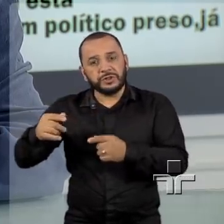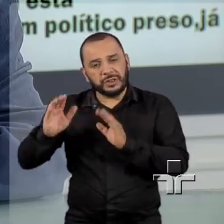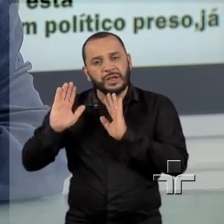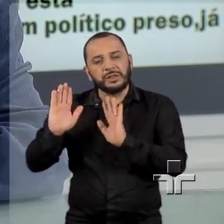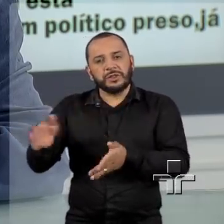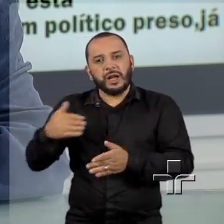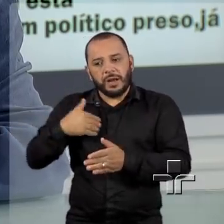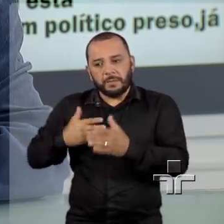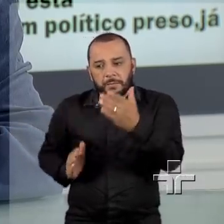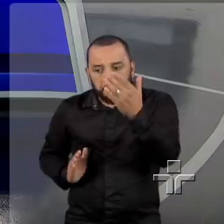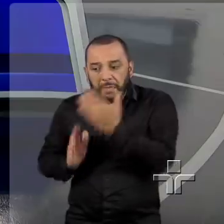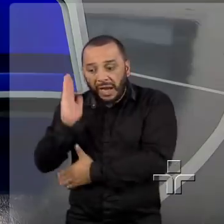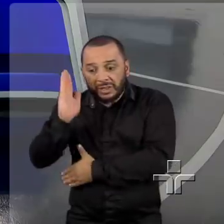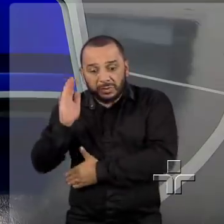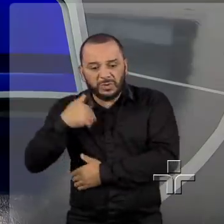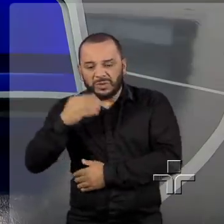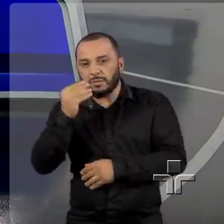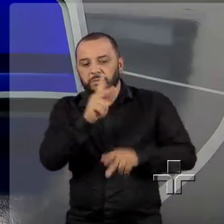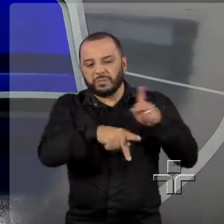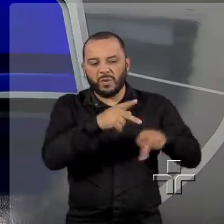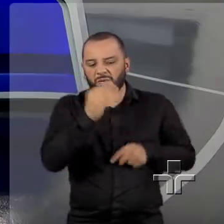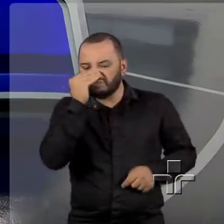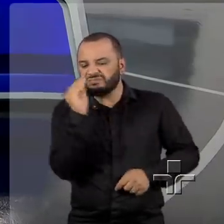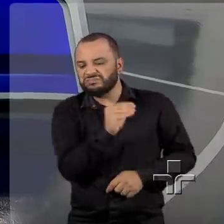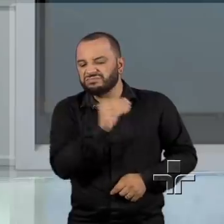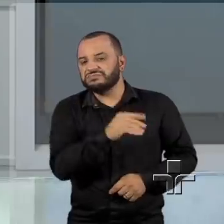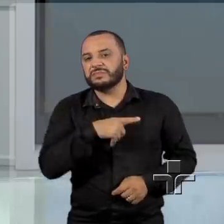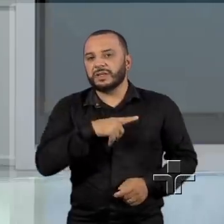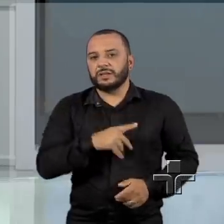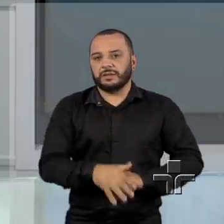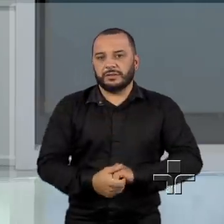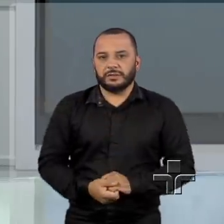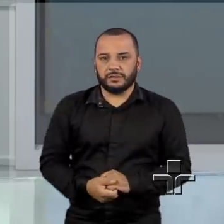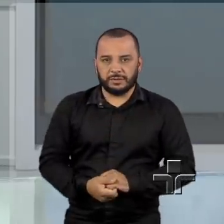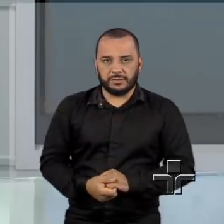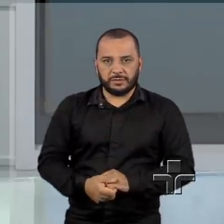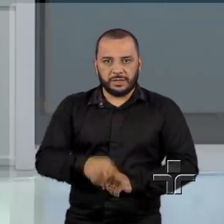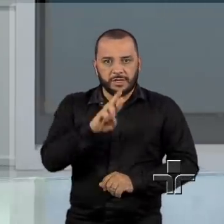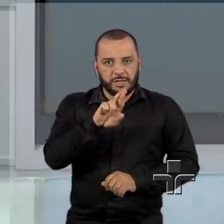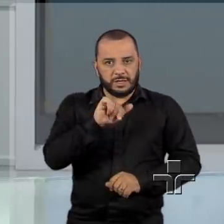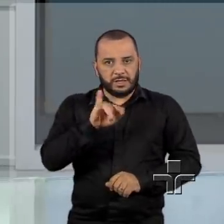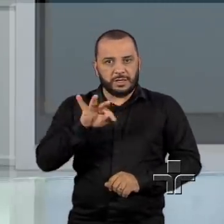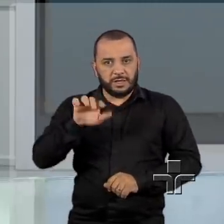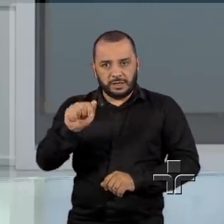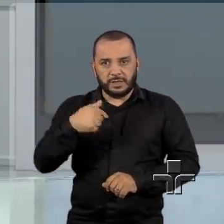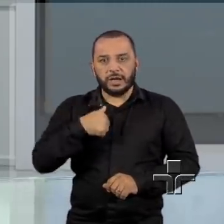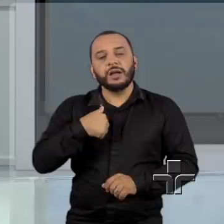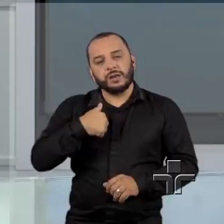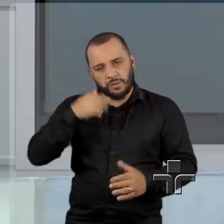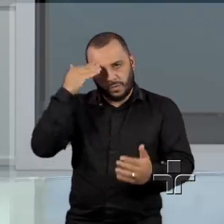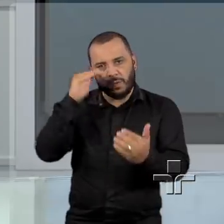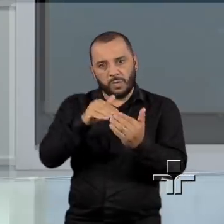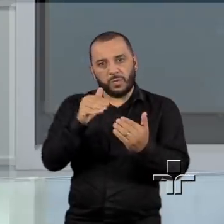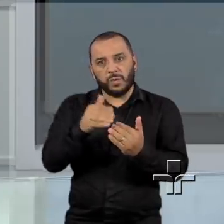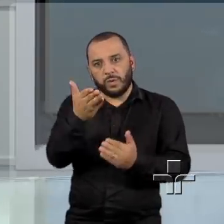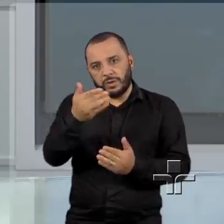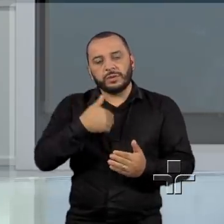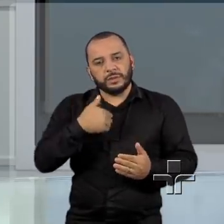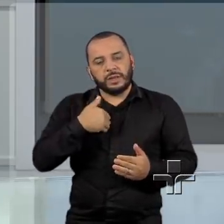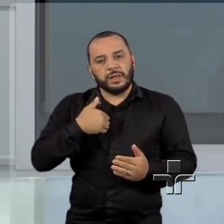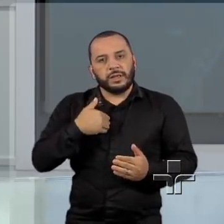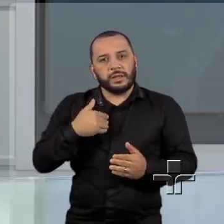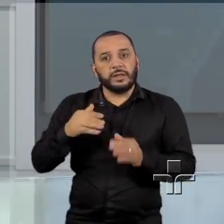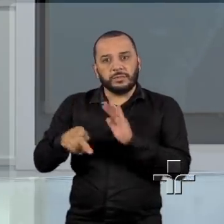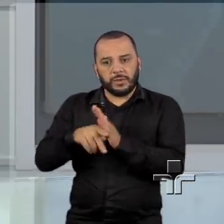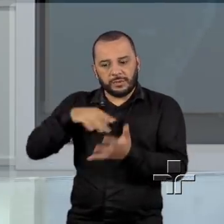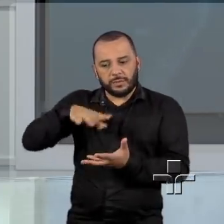representados. Carnal? Eu acho que, sintetizando o otimismo da Rita Marques, eu compartilho, estamos amadurecendo. Democracias mais